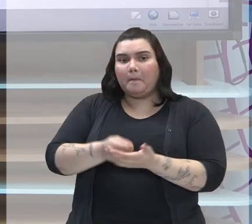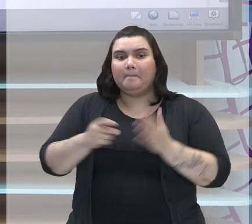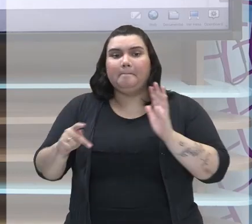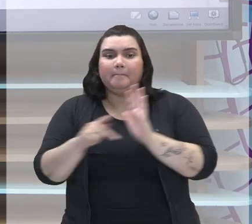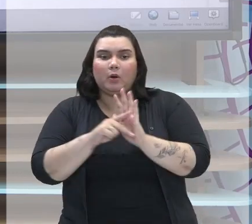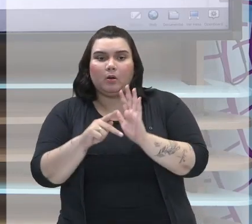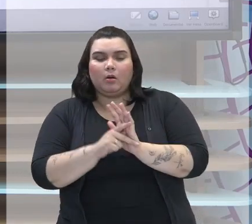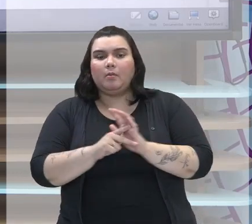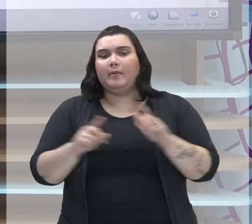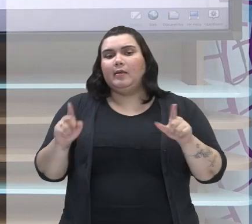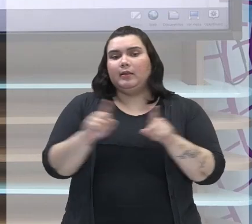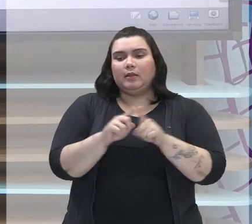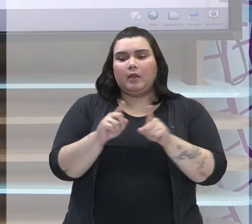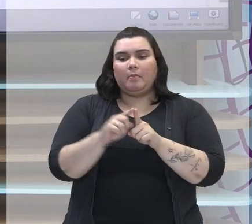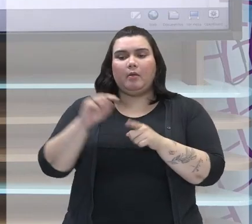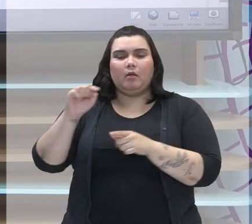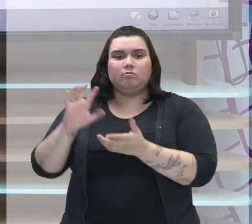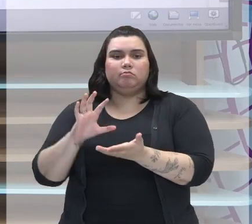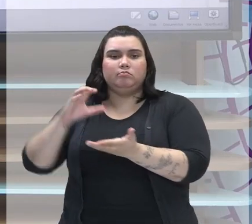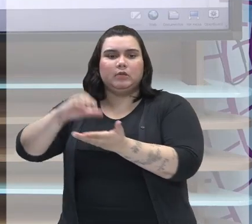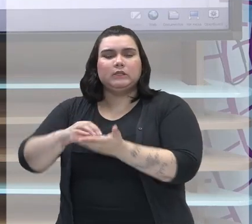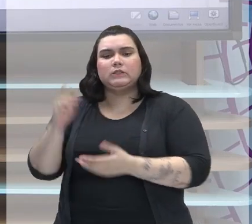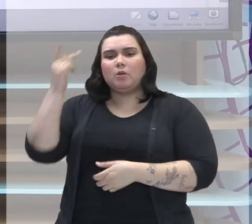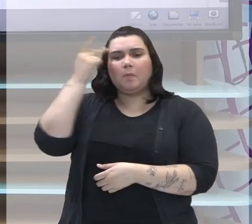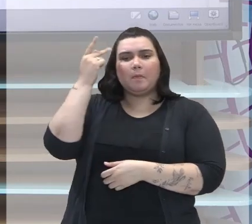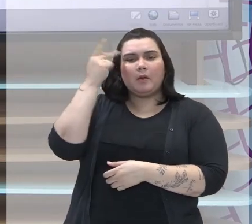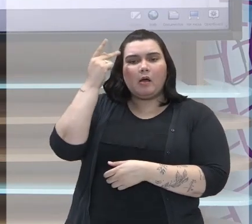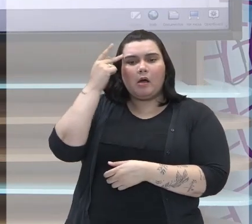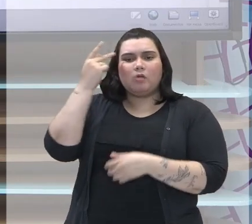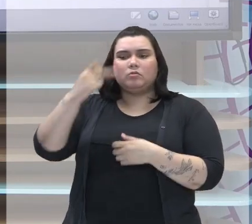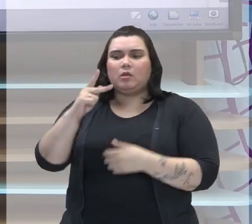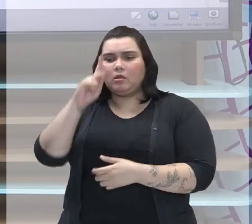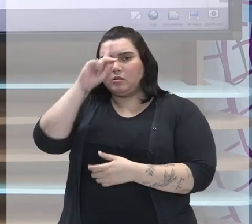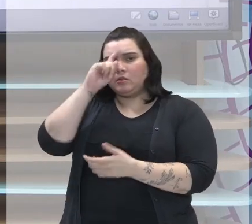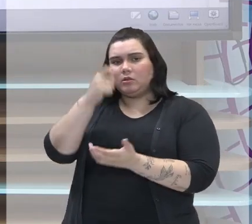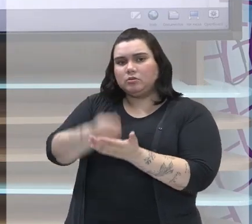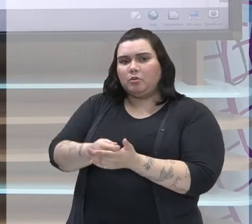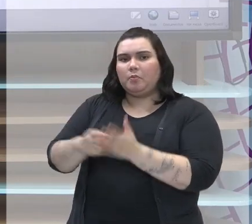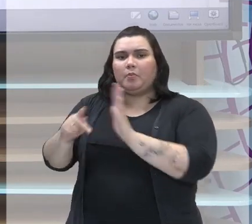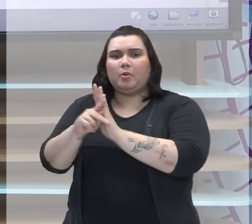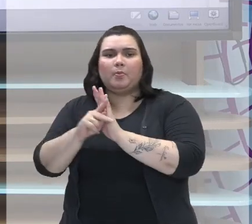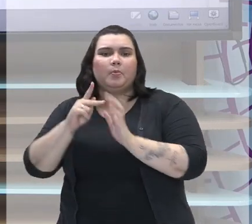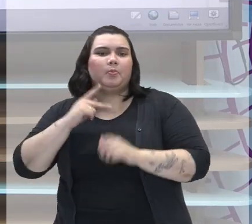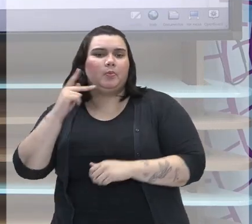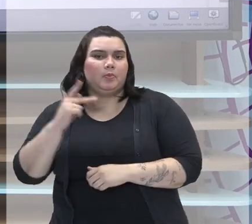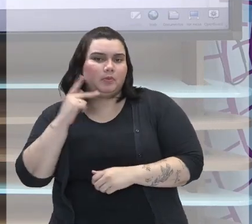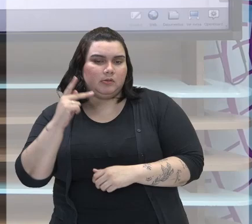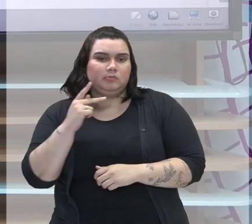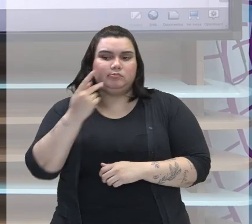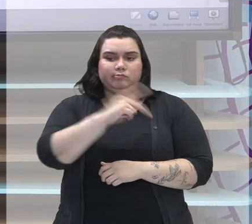assim como a província de São Paulo, ela precisa, né, os políticos que lá estão, eles precisam ter